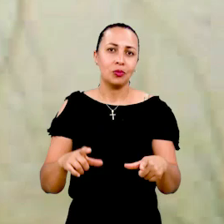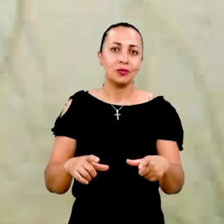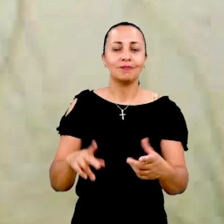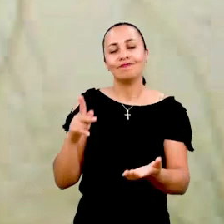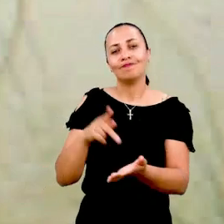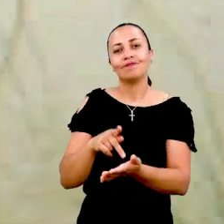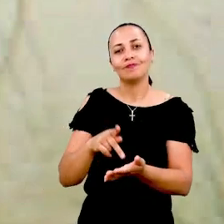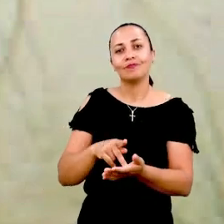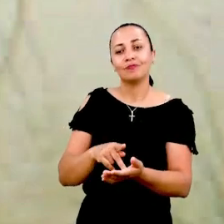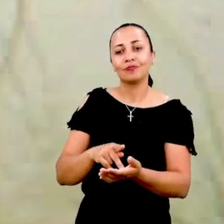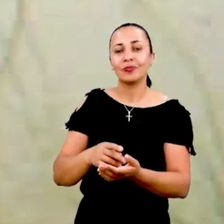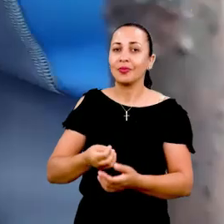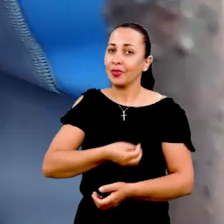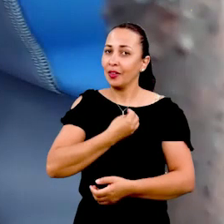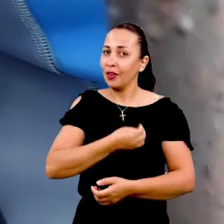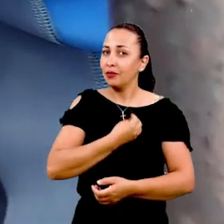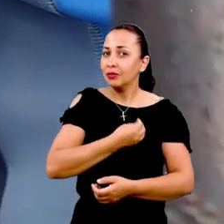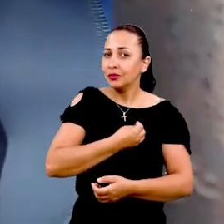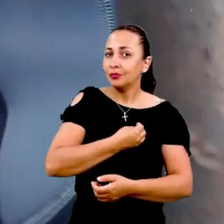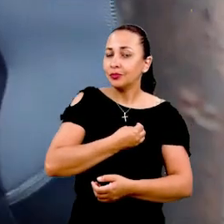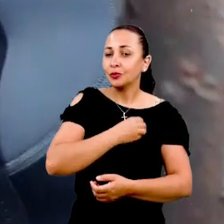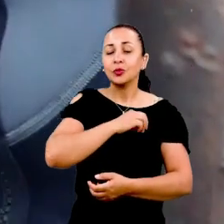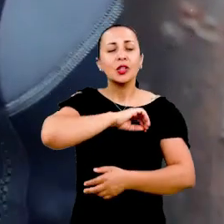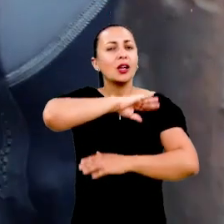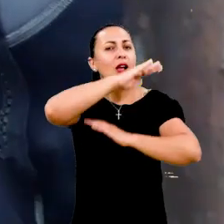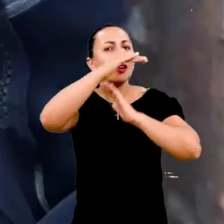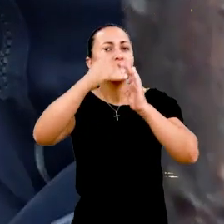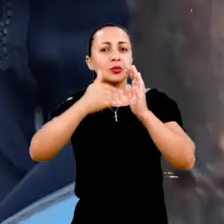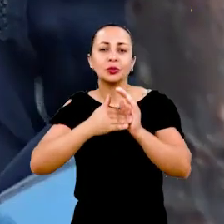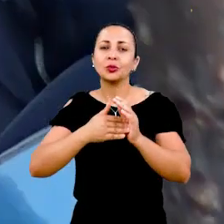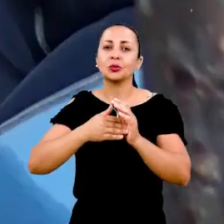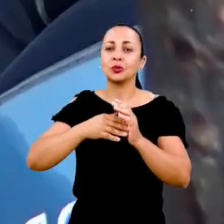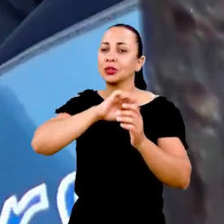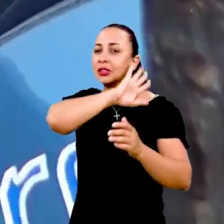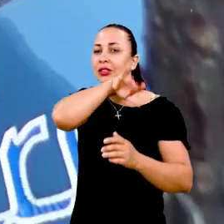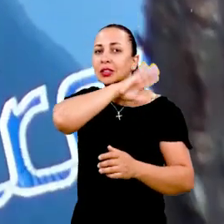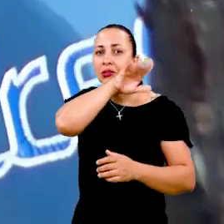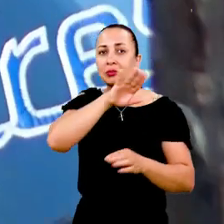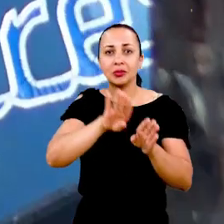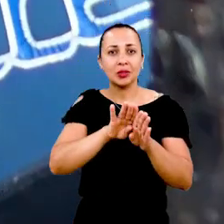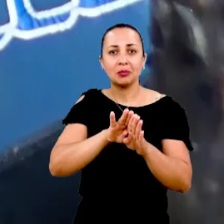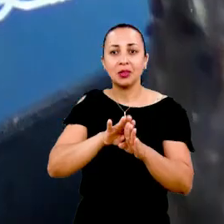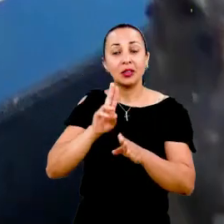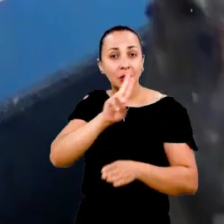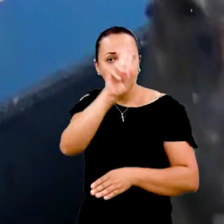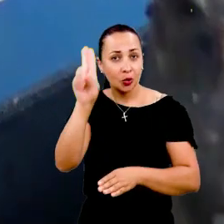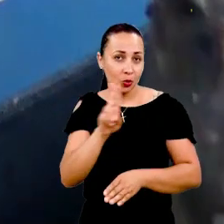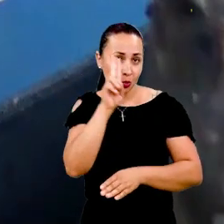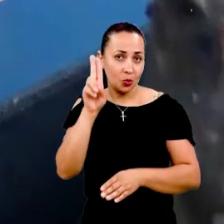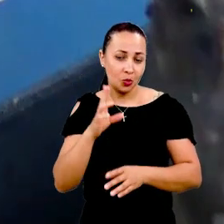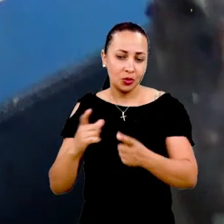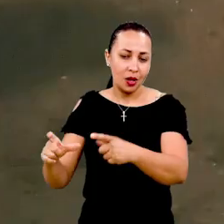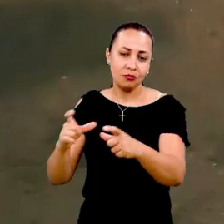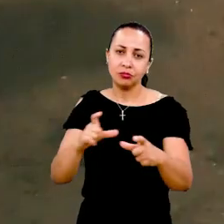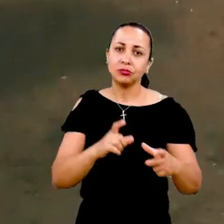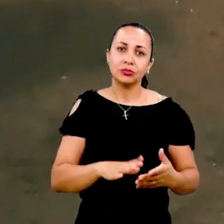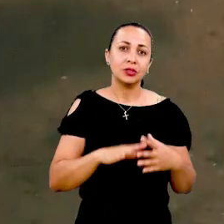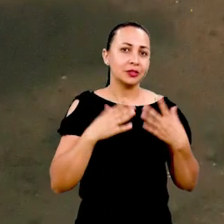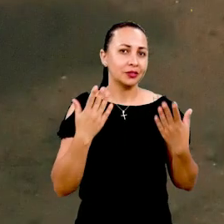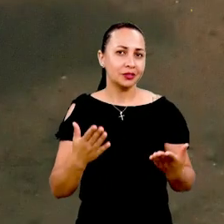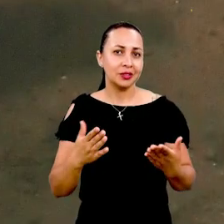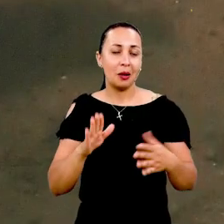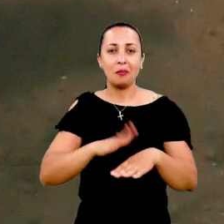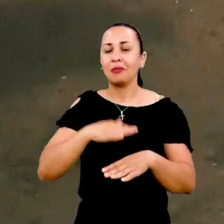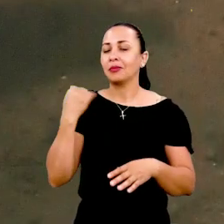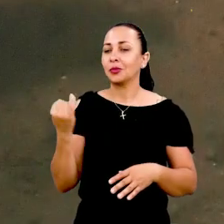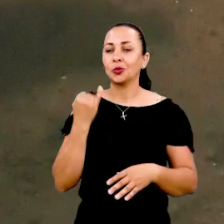seja, o ambiente em que o cavalo marinho vive. E todas as outras espécies que também estão utilizando aquele ambiente.